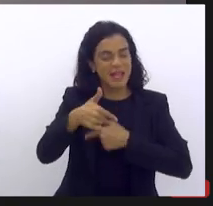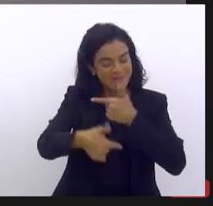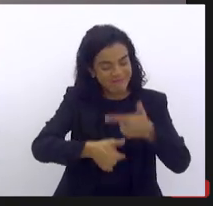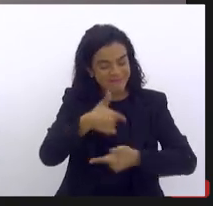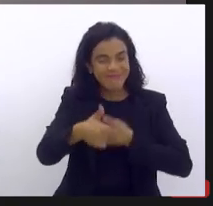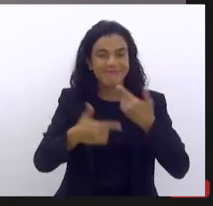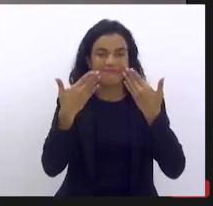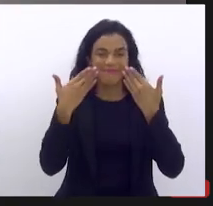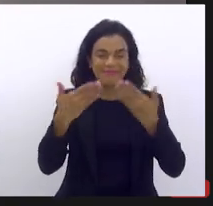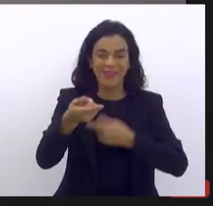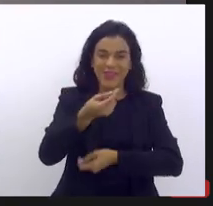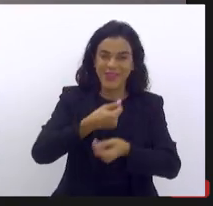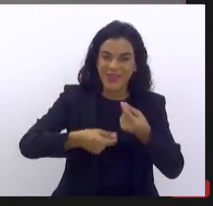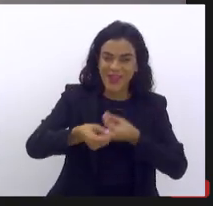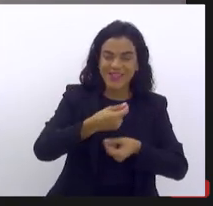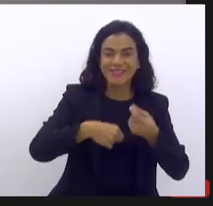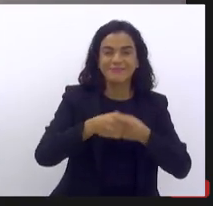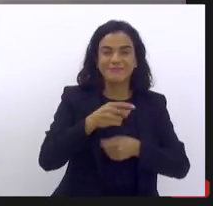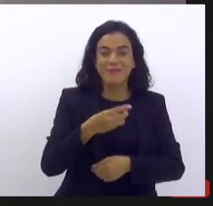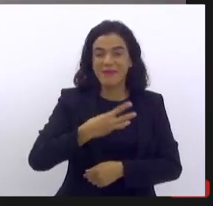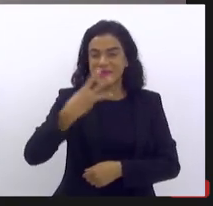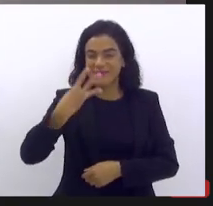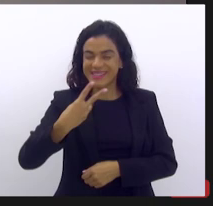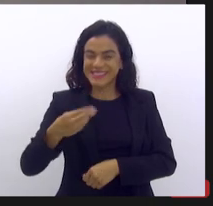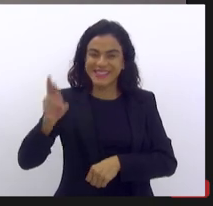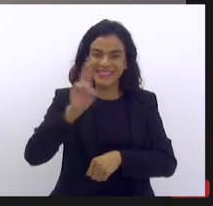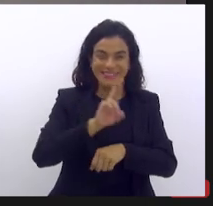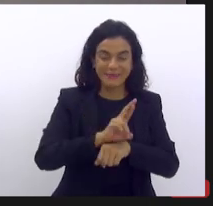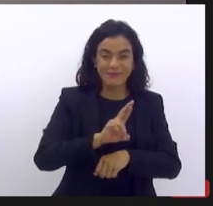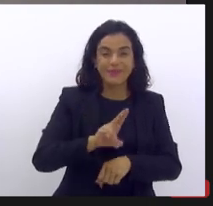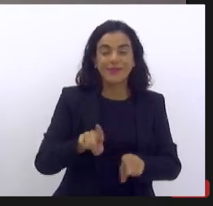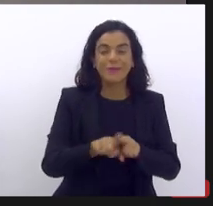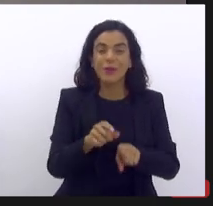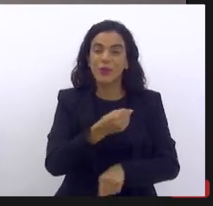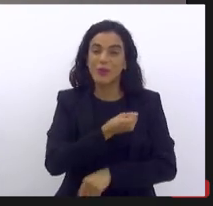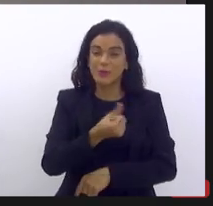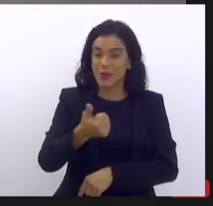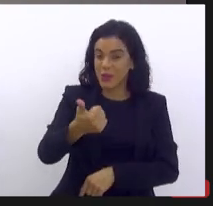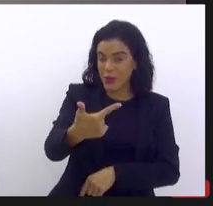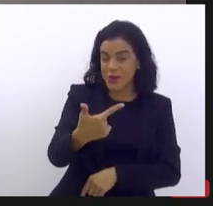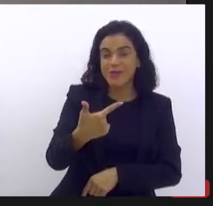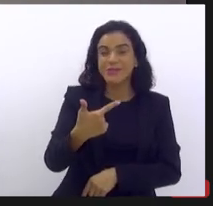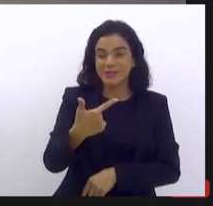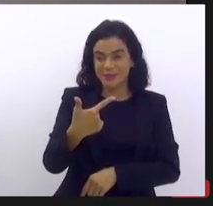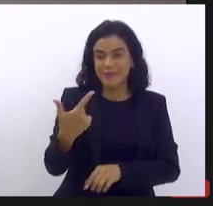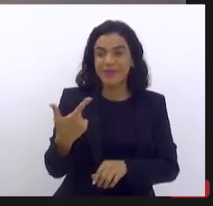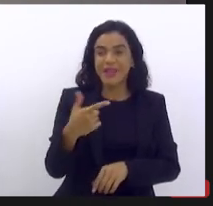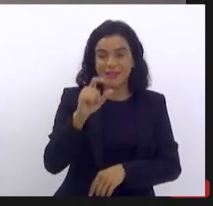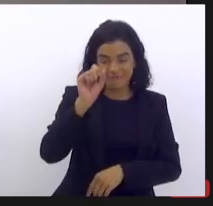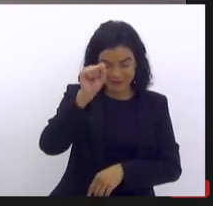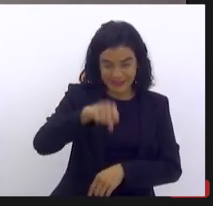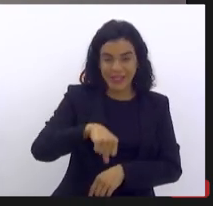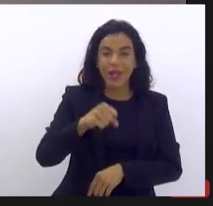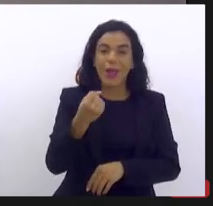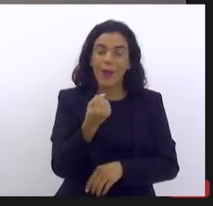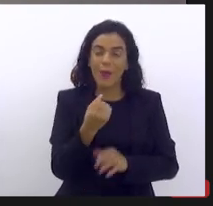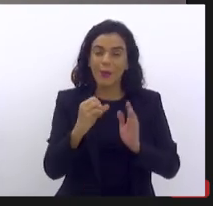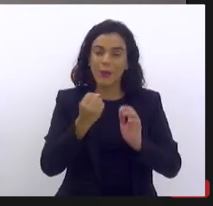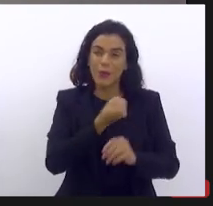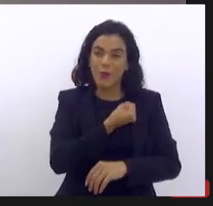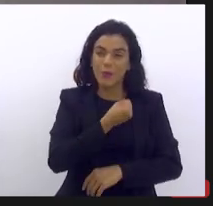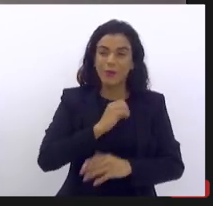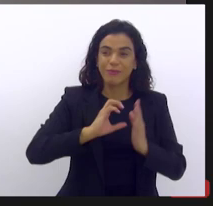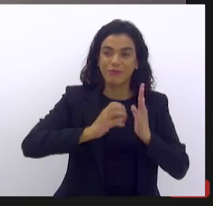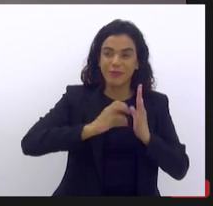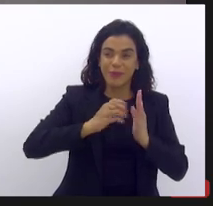de Orçamento, mesmo como sendo terceiro suplente. E o 12, Marta Rocha, simbólica, o 12 do PDT, as nossas raízes,